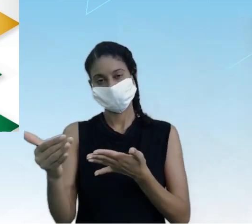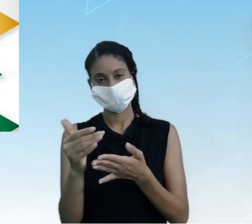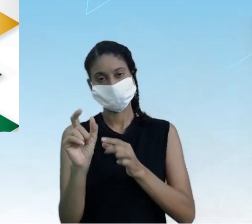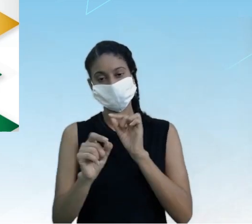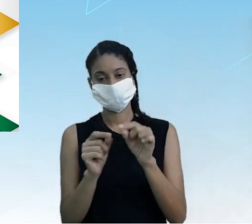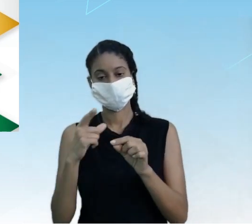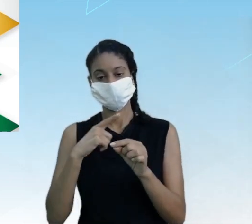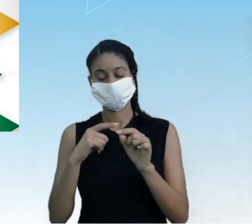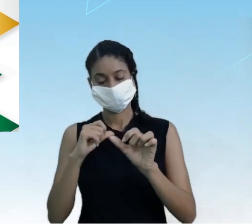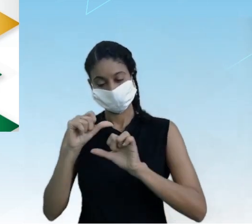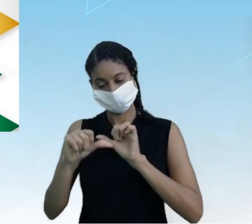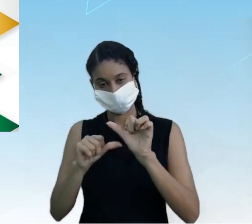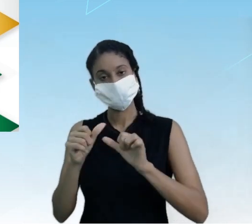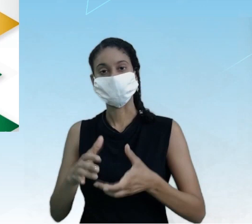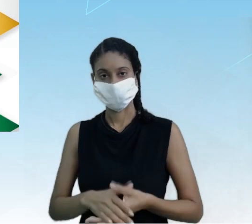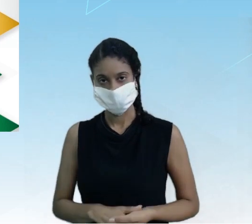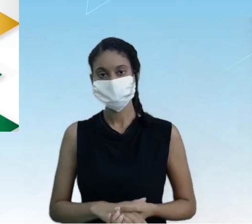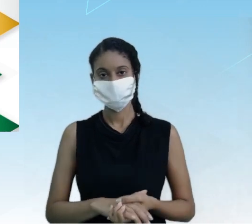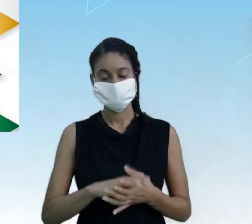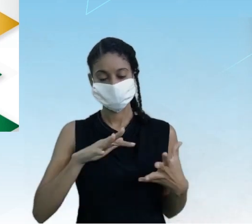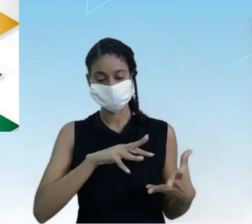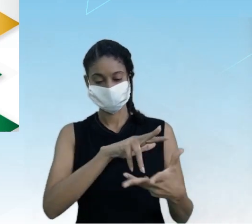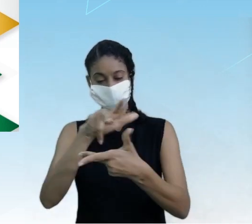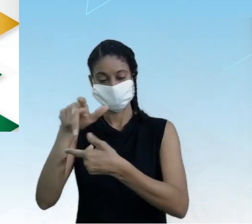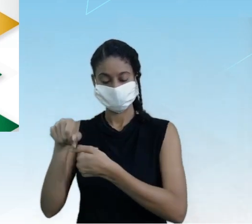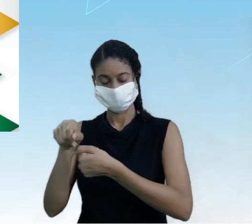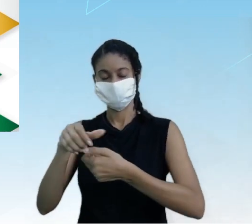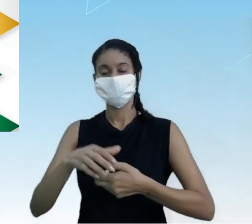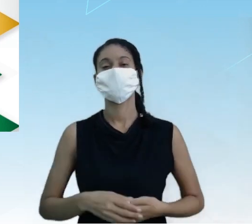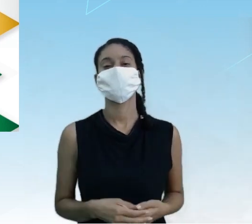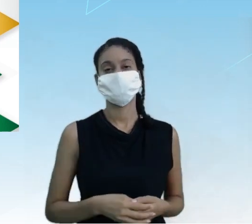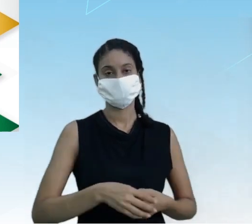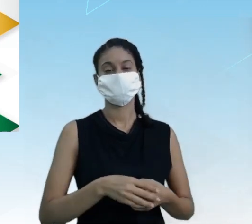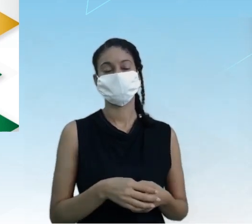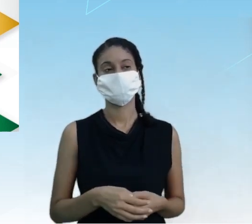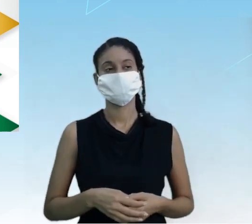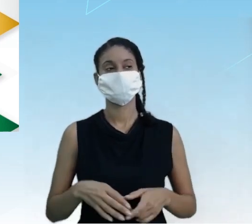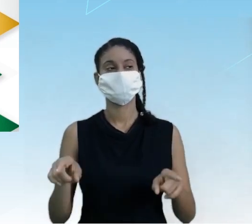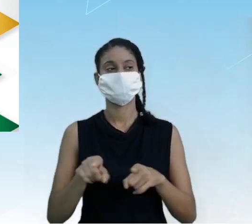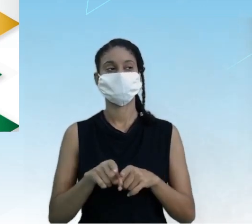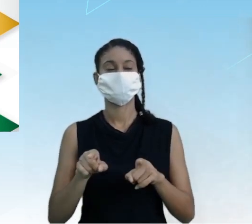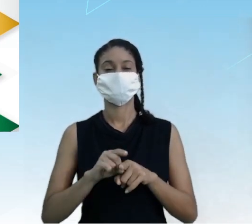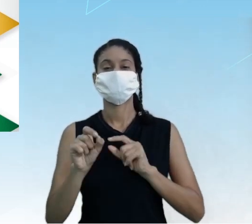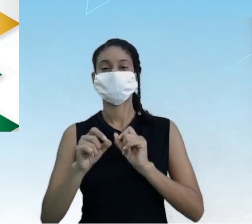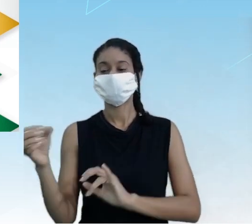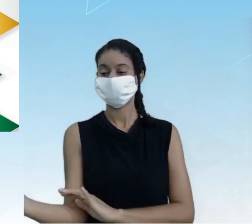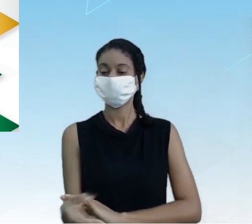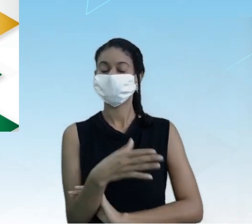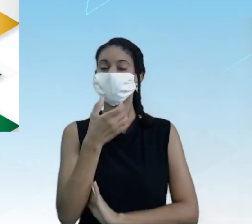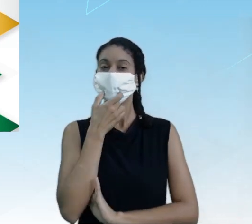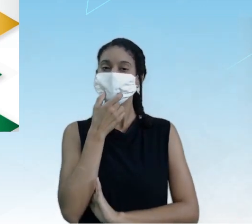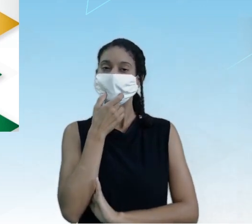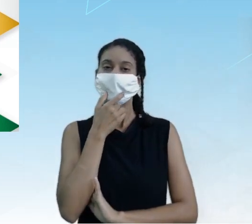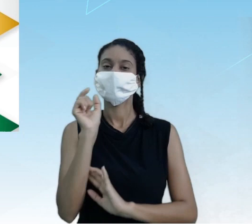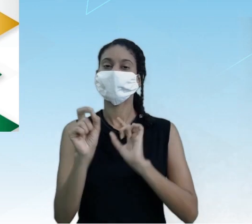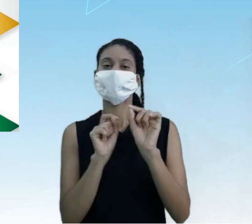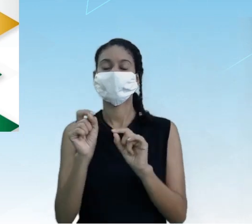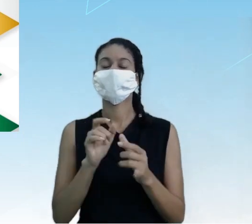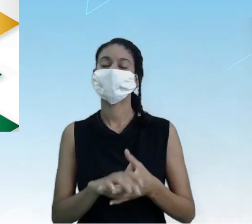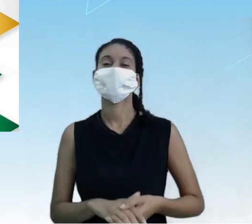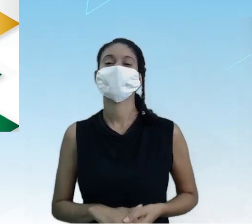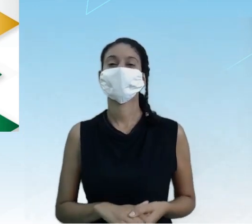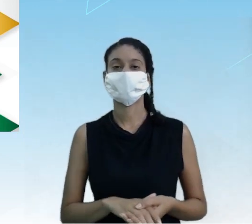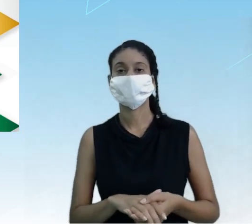pegar corpo around the world, ao redor do mundo. E o Modern English, que é o inglês